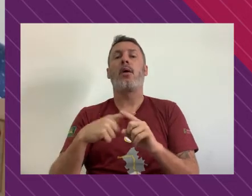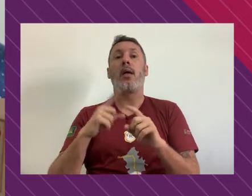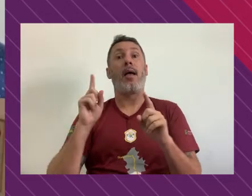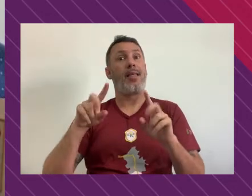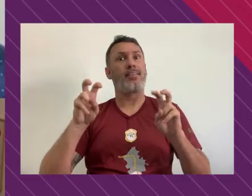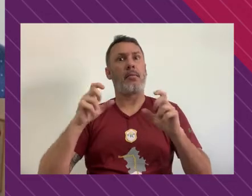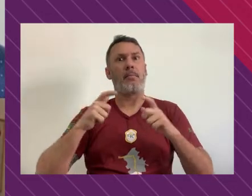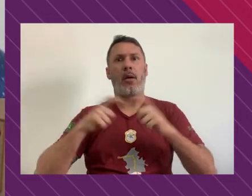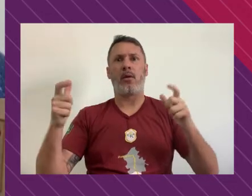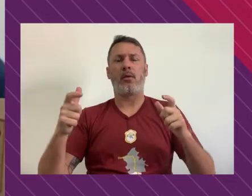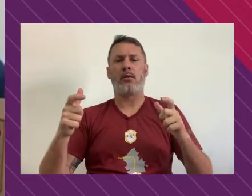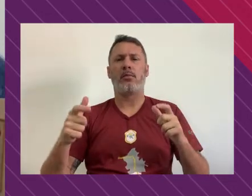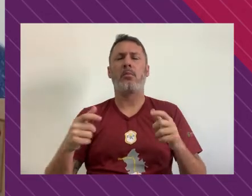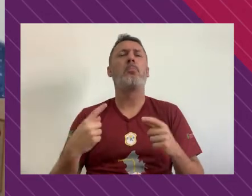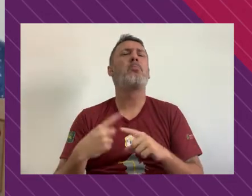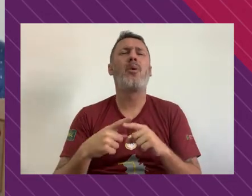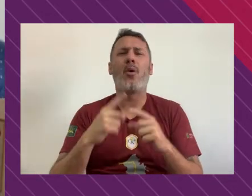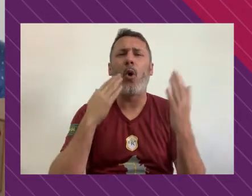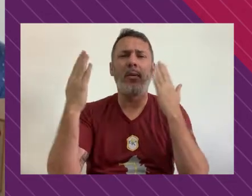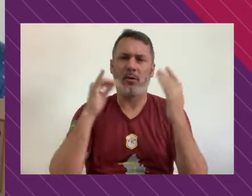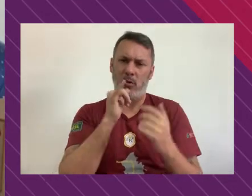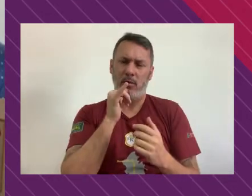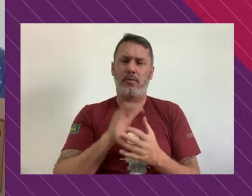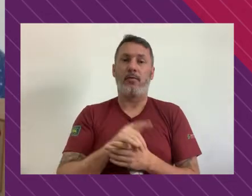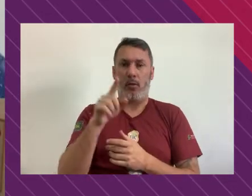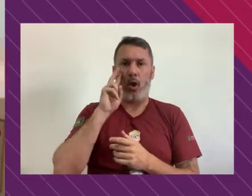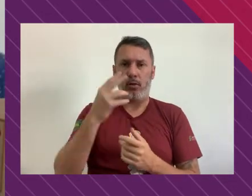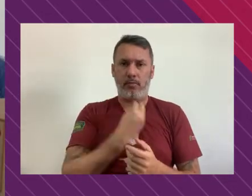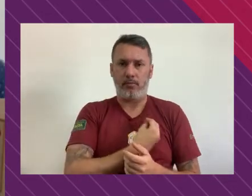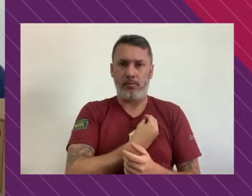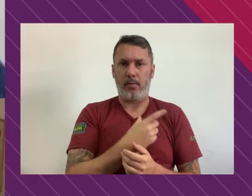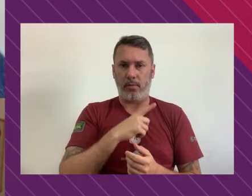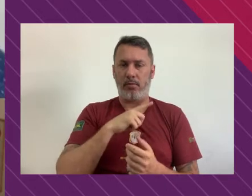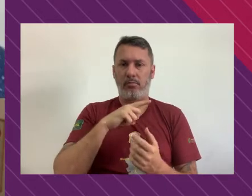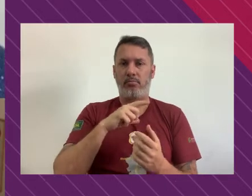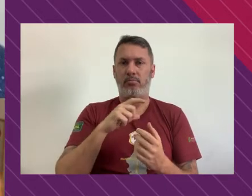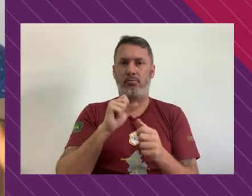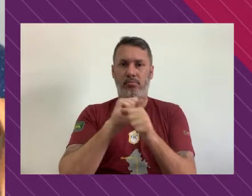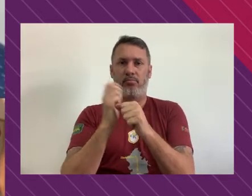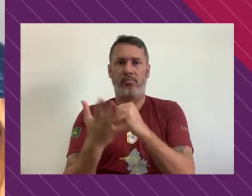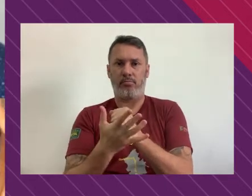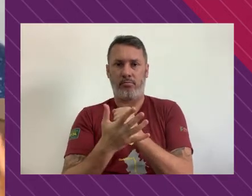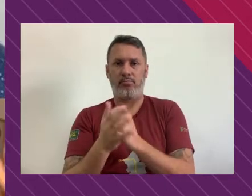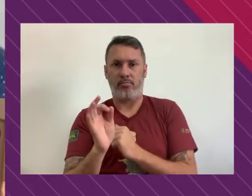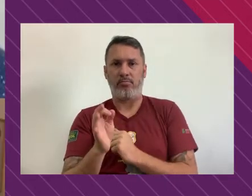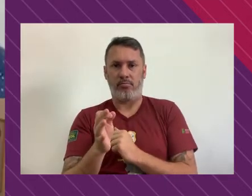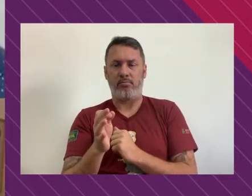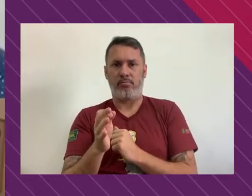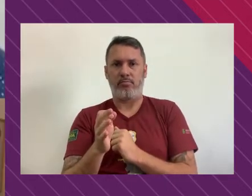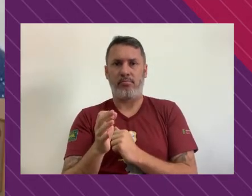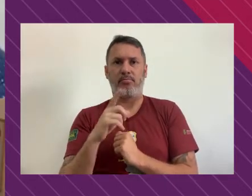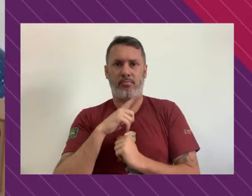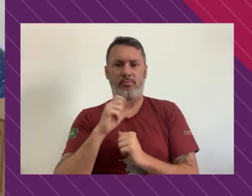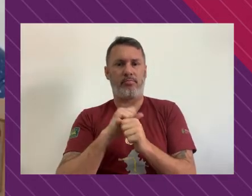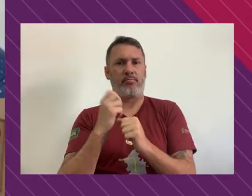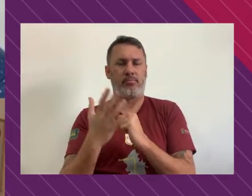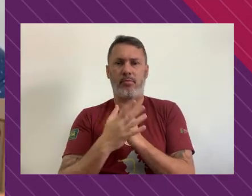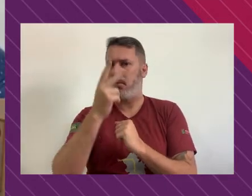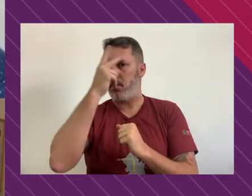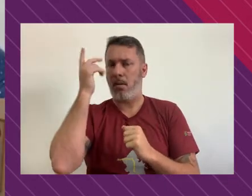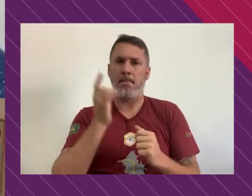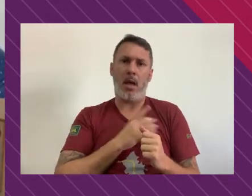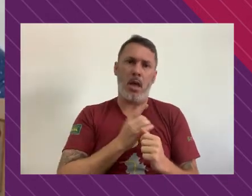pandemia, com gente desesperada, perdendo o emprego, morrendo, eclodem manifestações para